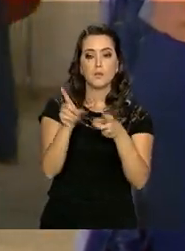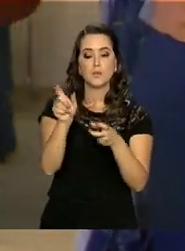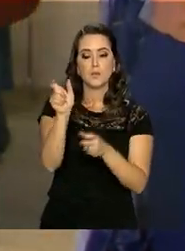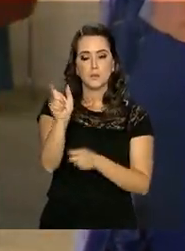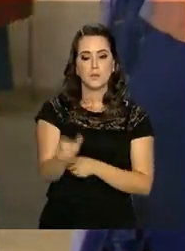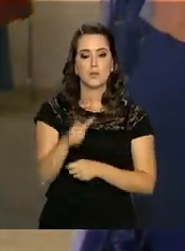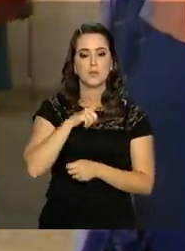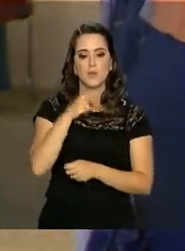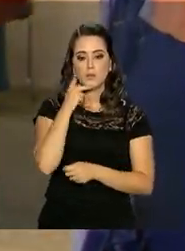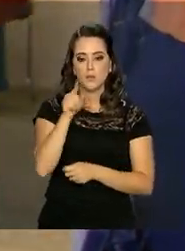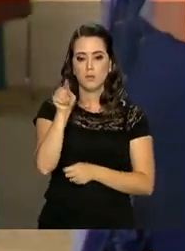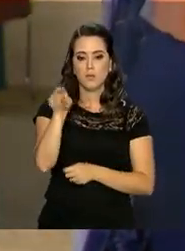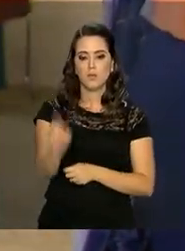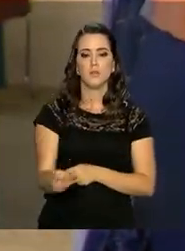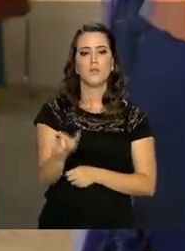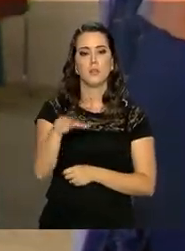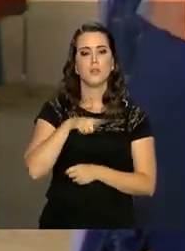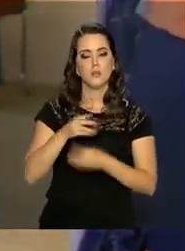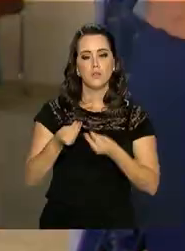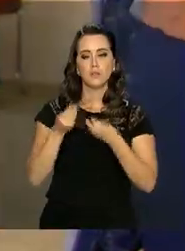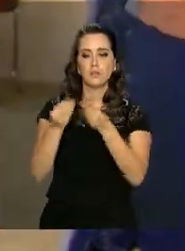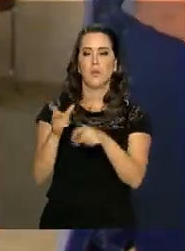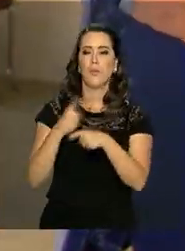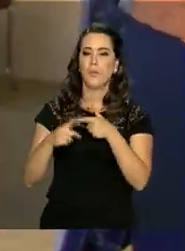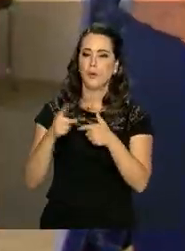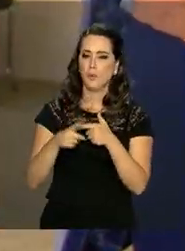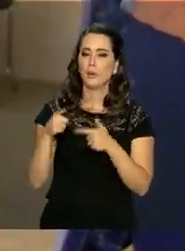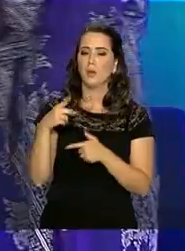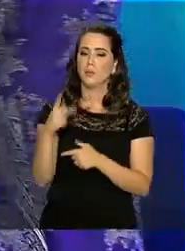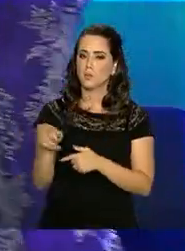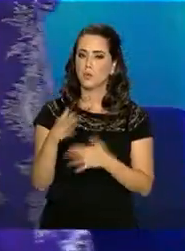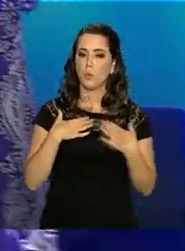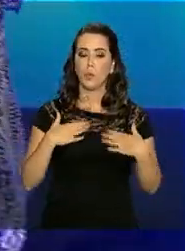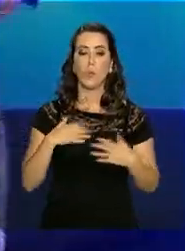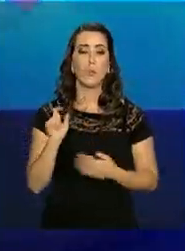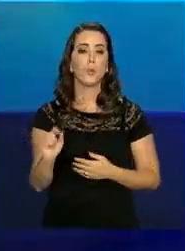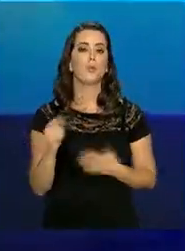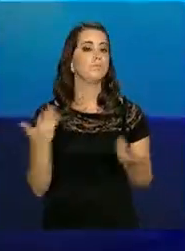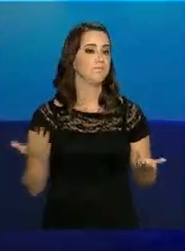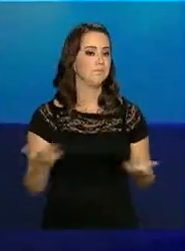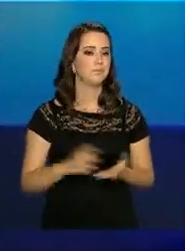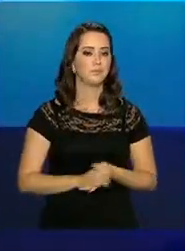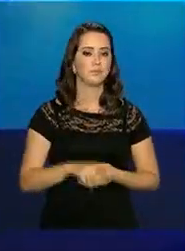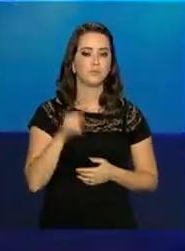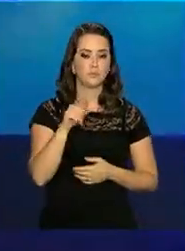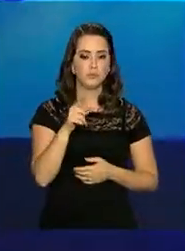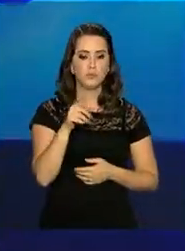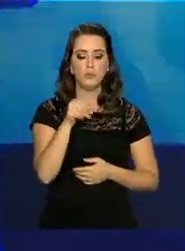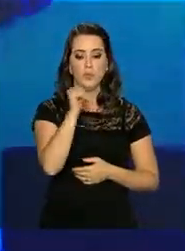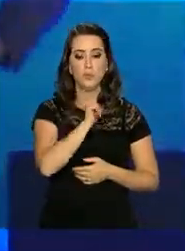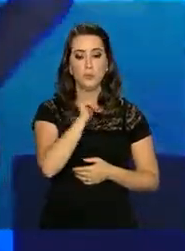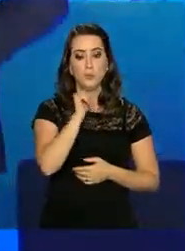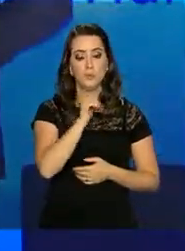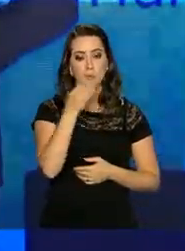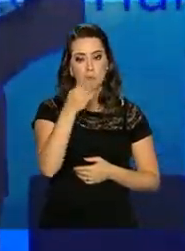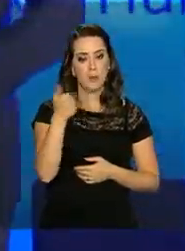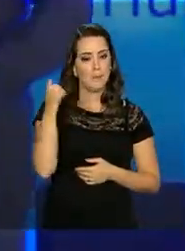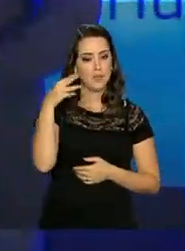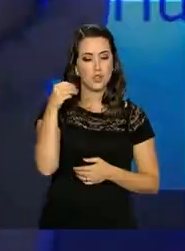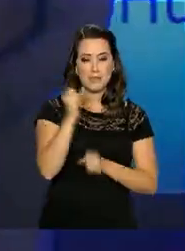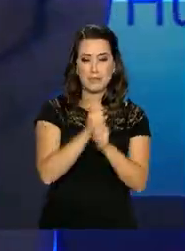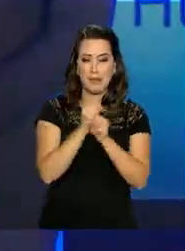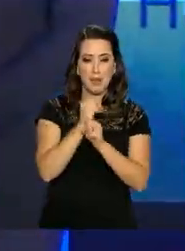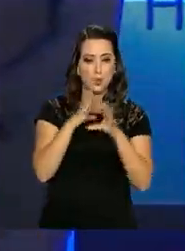eu falo com o paciente, esse aí que tá dando problema no seu corpo. O trabalho que a pajé faz há mais de 30 anos foi